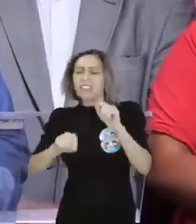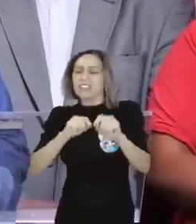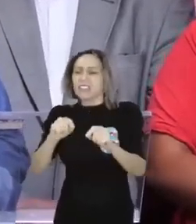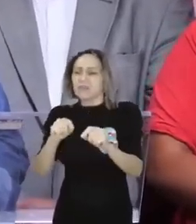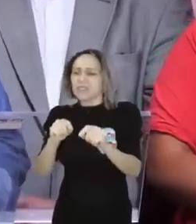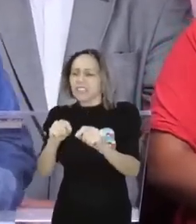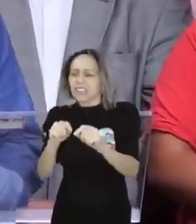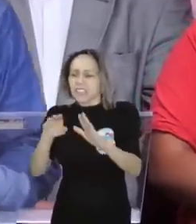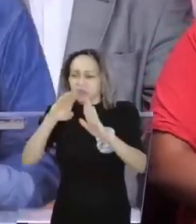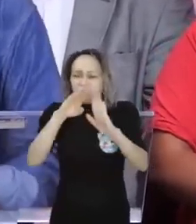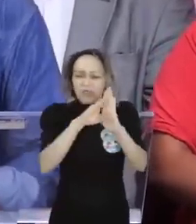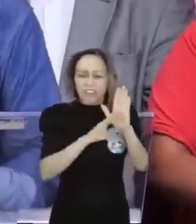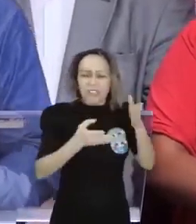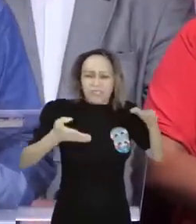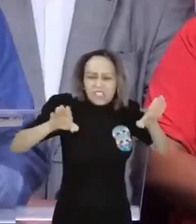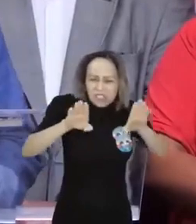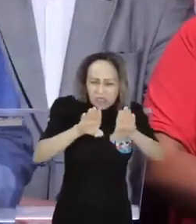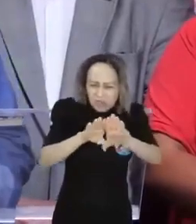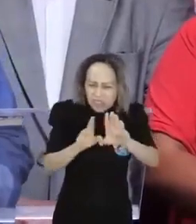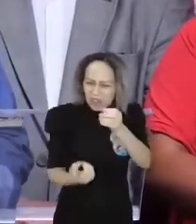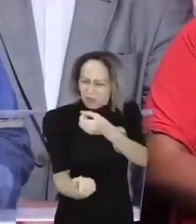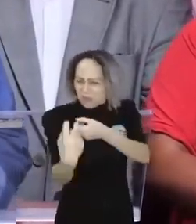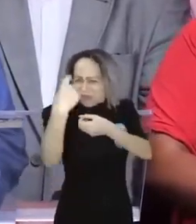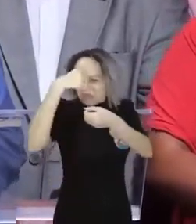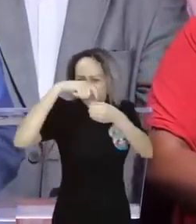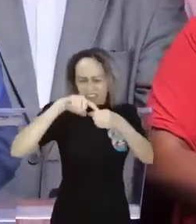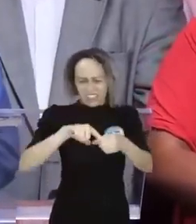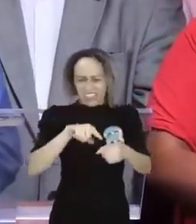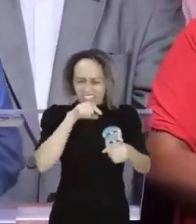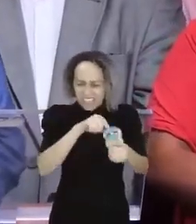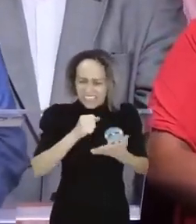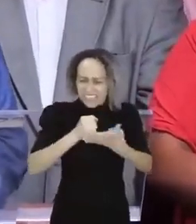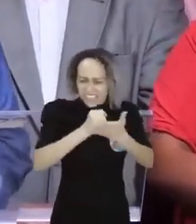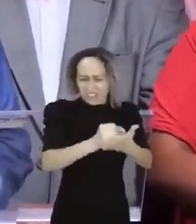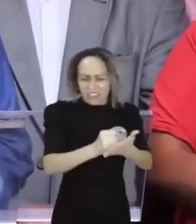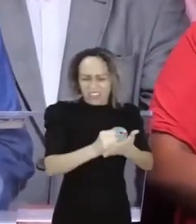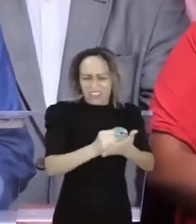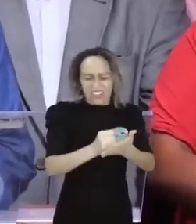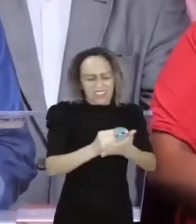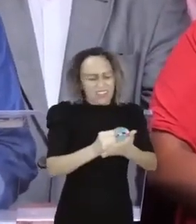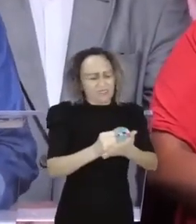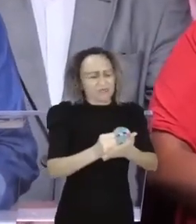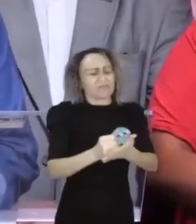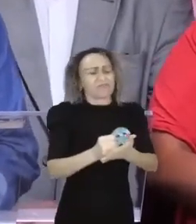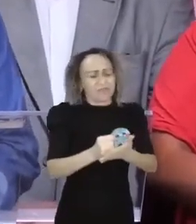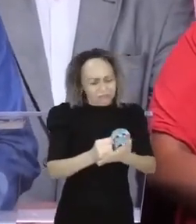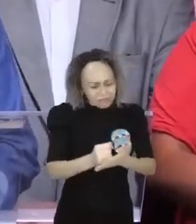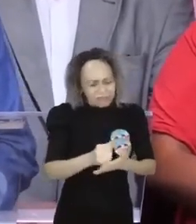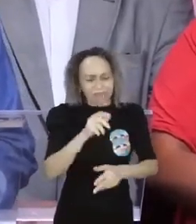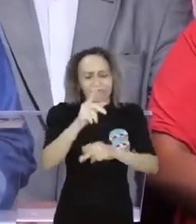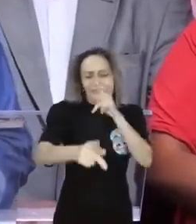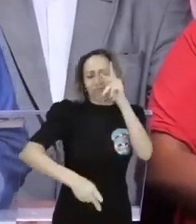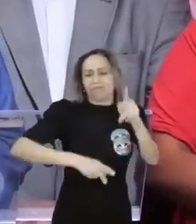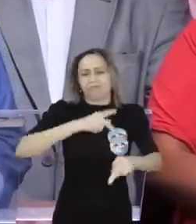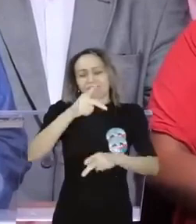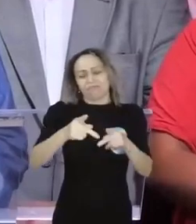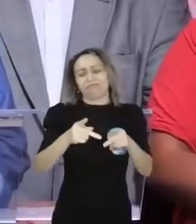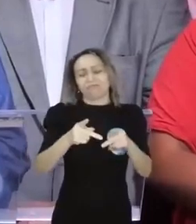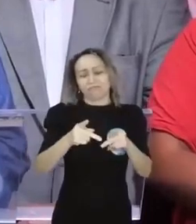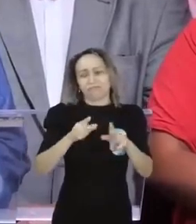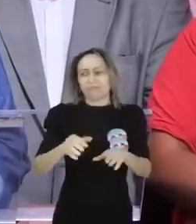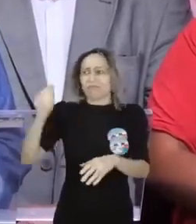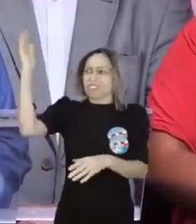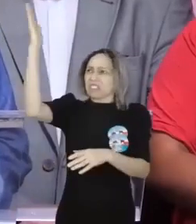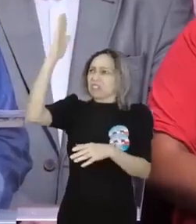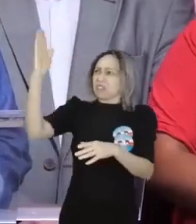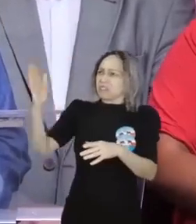de brasileiros da extrema pobreza. O Brasil não pode mais conviver com esse imenso fosso sem